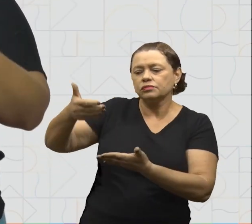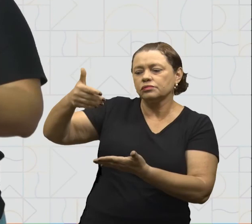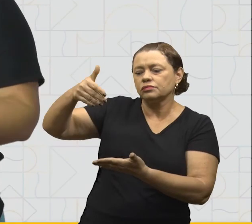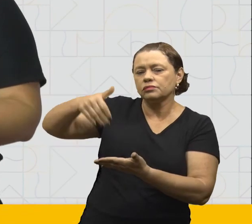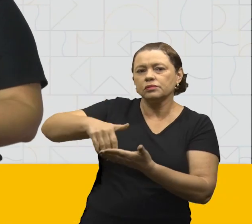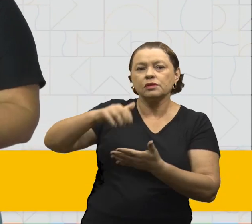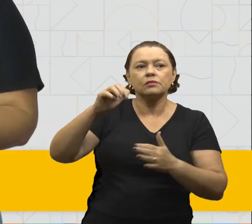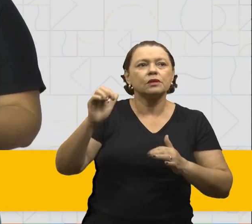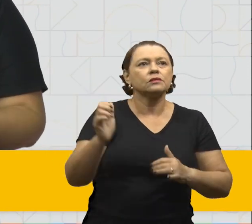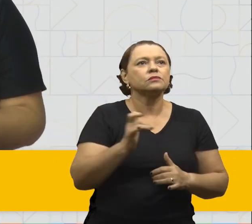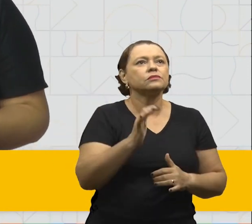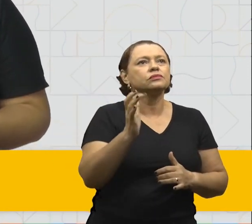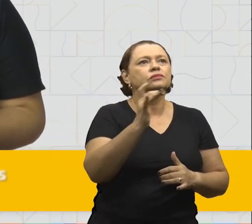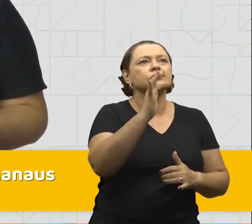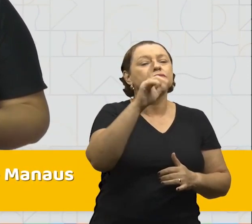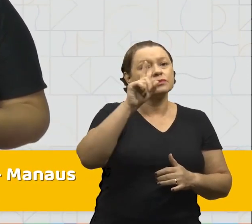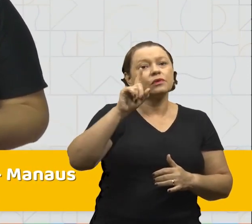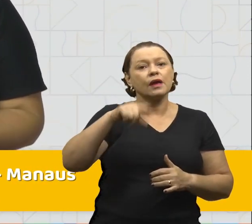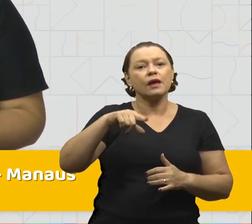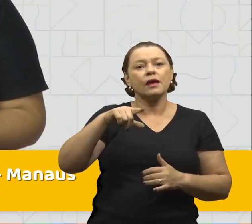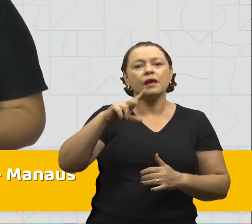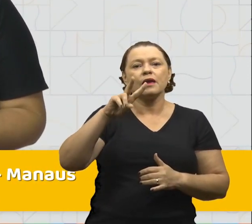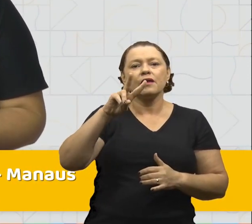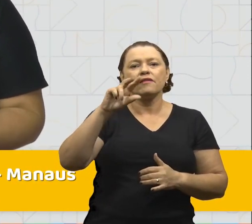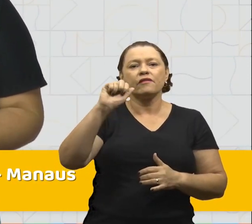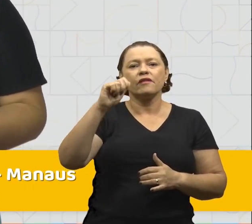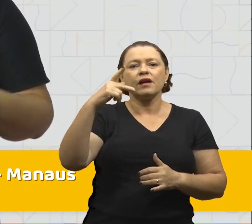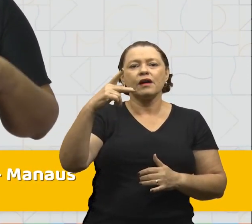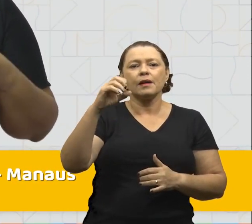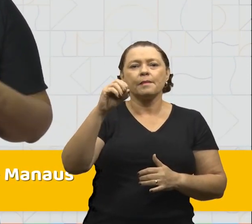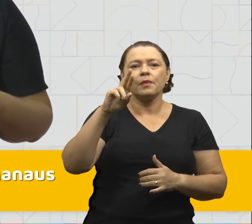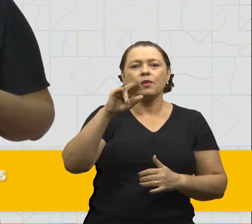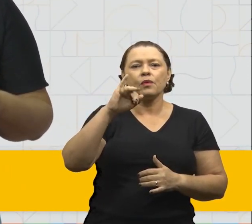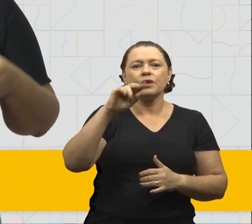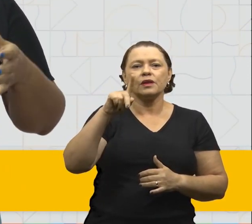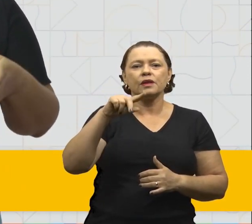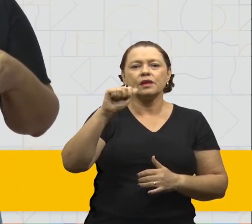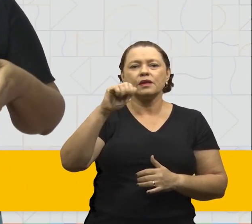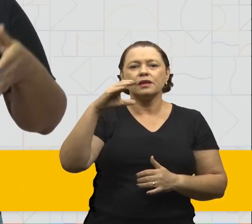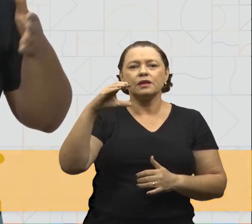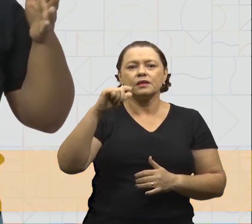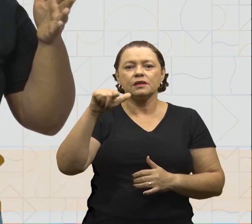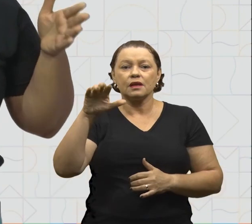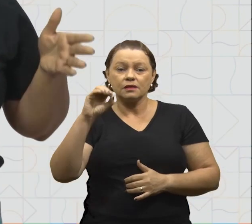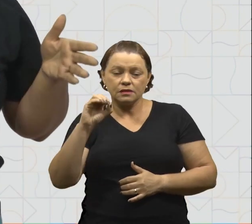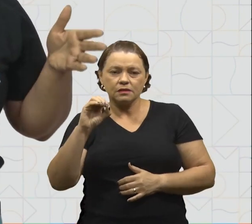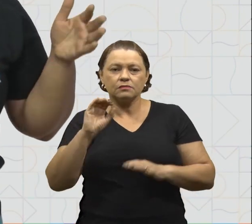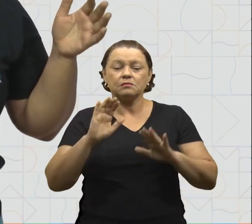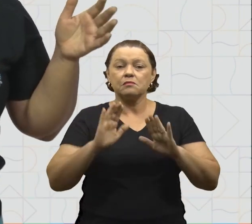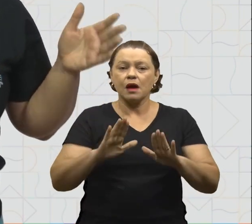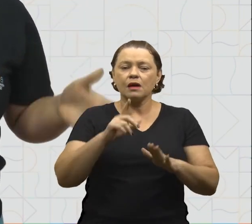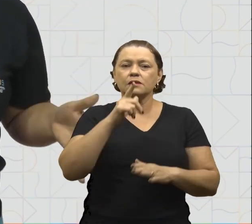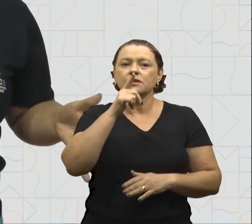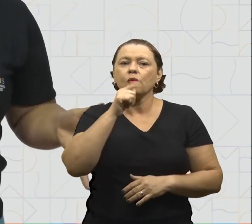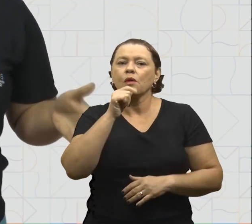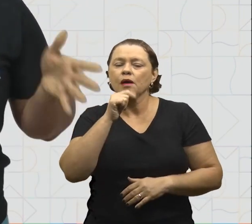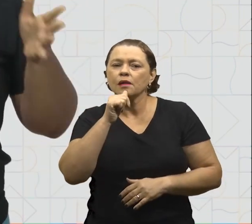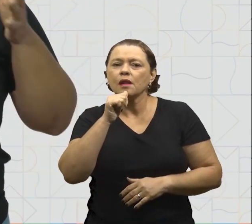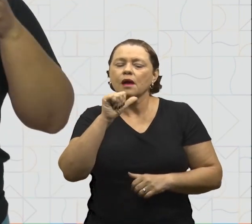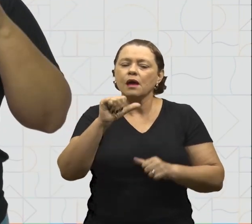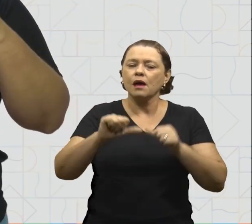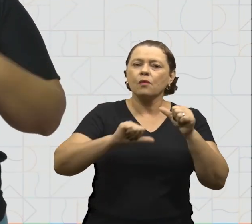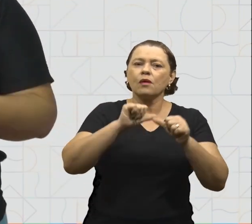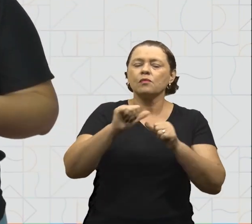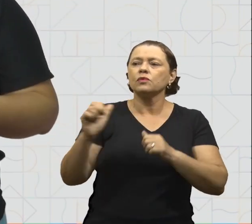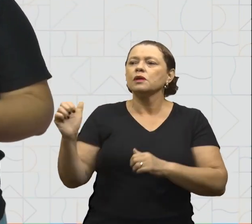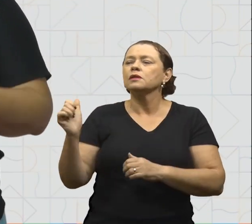gasoso, passa pelo processo de vaporização. Já quando a água vai do estado gasoso